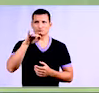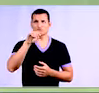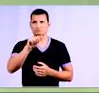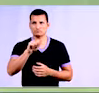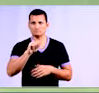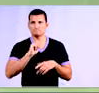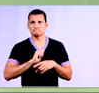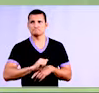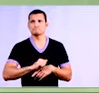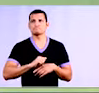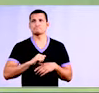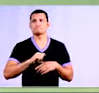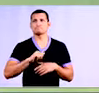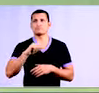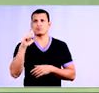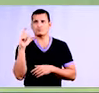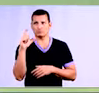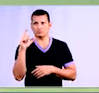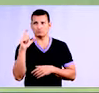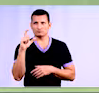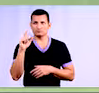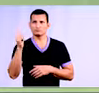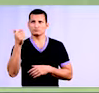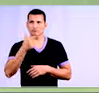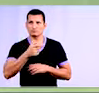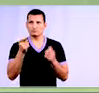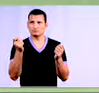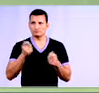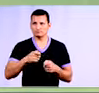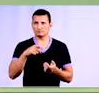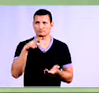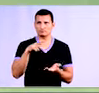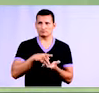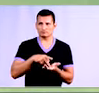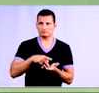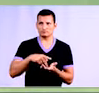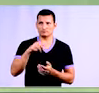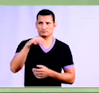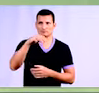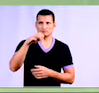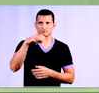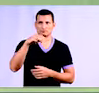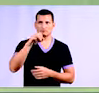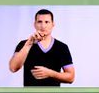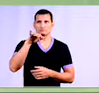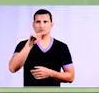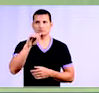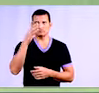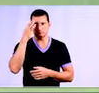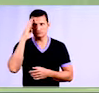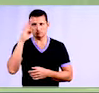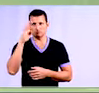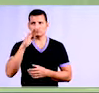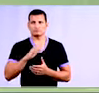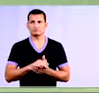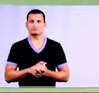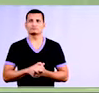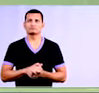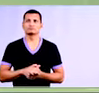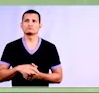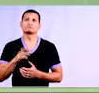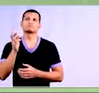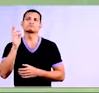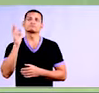maior do que a capacidade real da memória principal. Isso quem nos trouxe